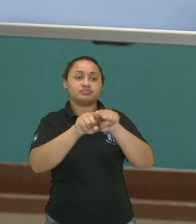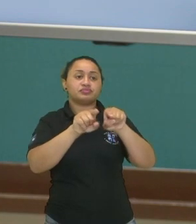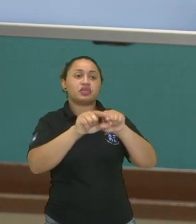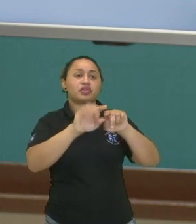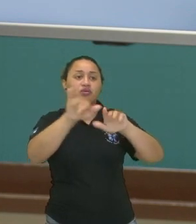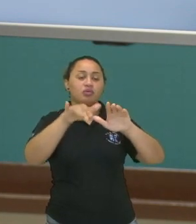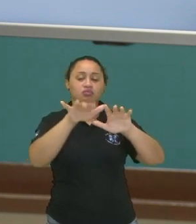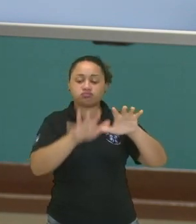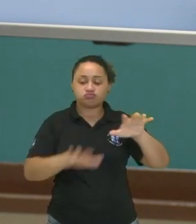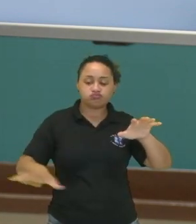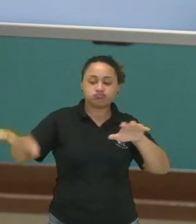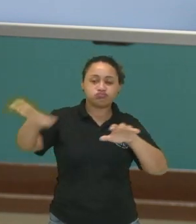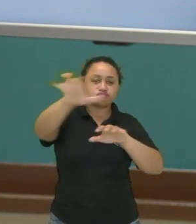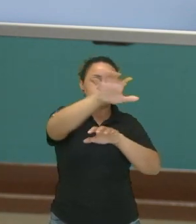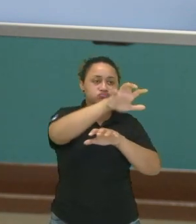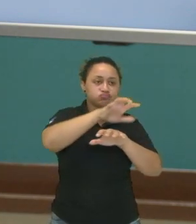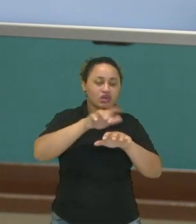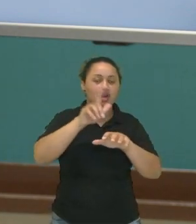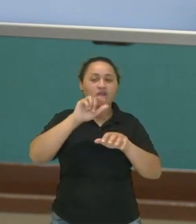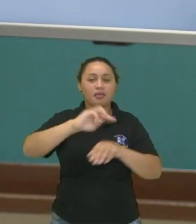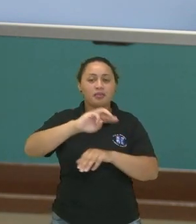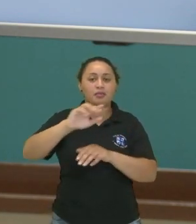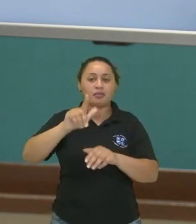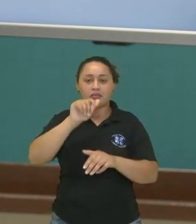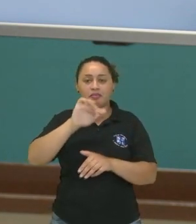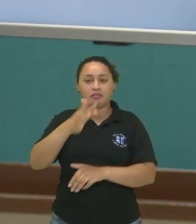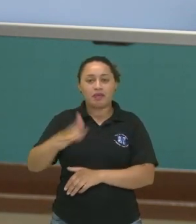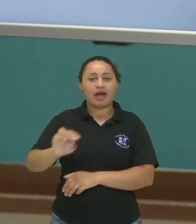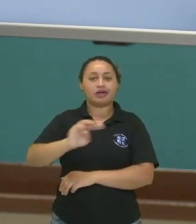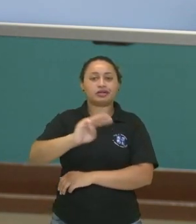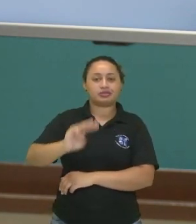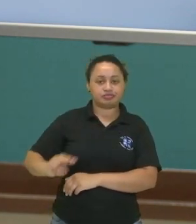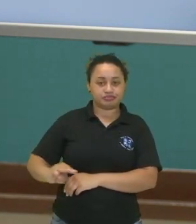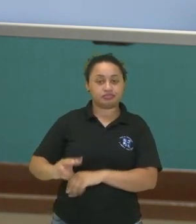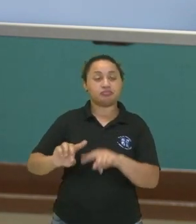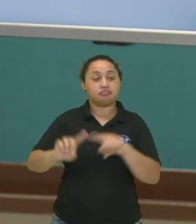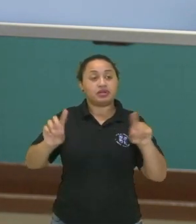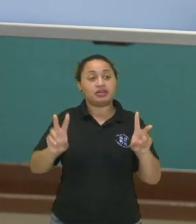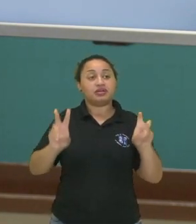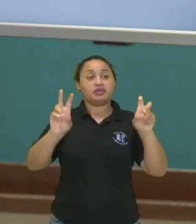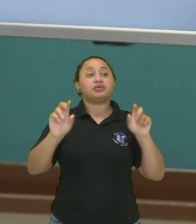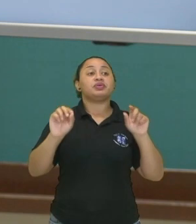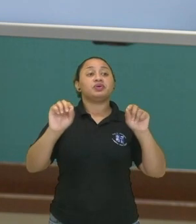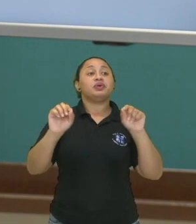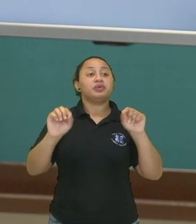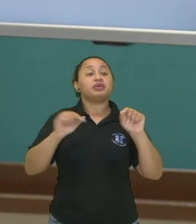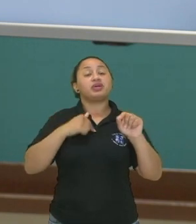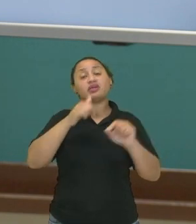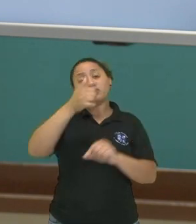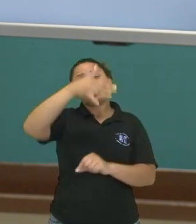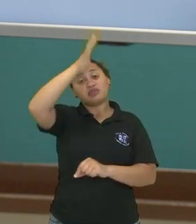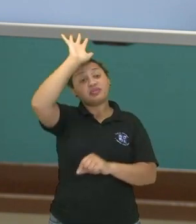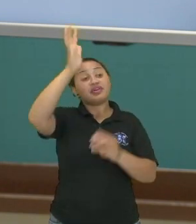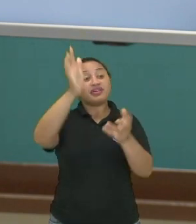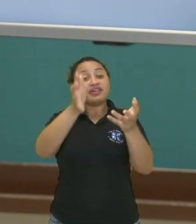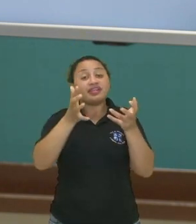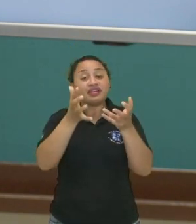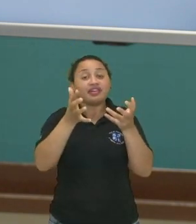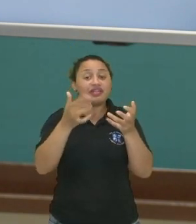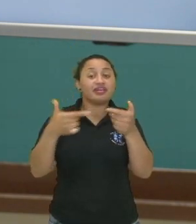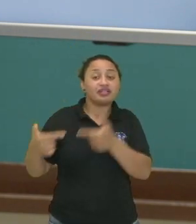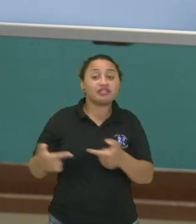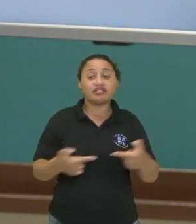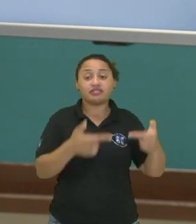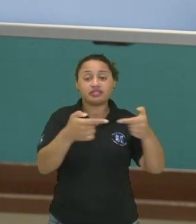todo o círculo em torno do mar Mediterrâneo. Mas o nosso tema é discutir o que os romanos queriam com essas guerras que